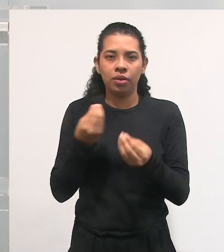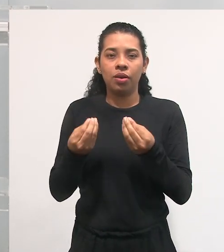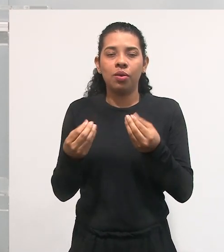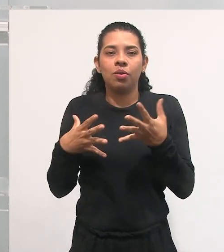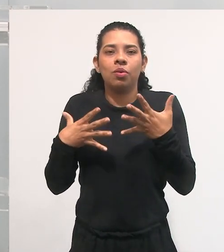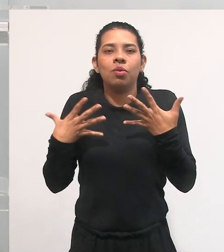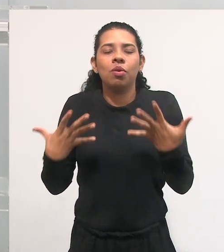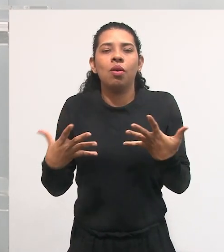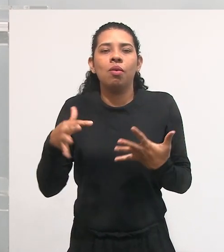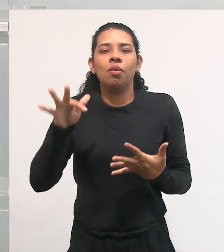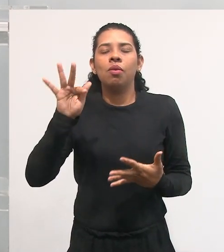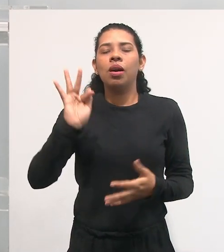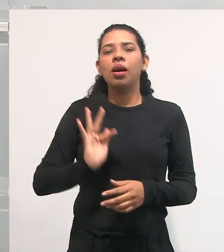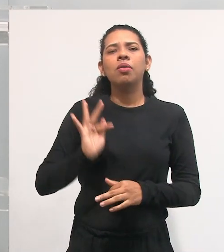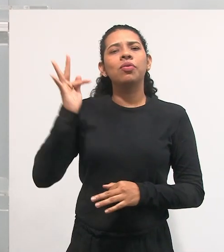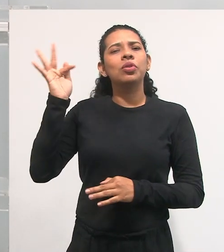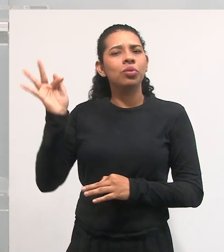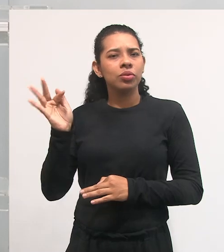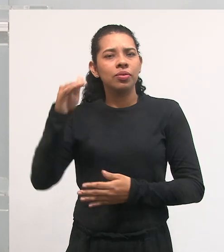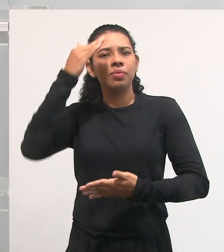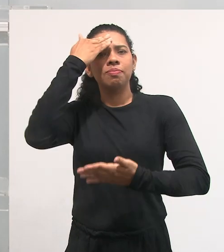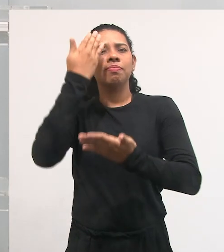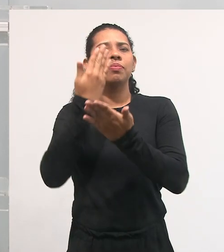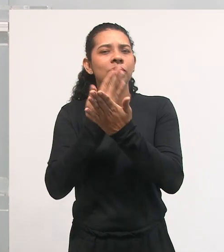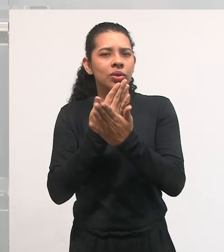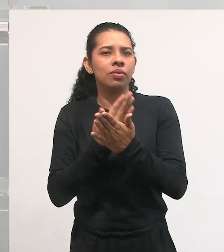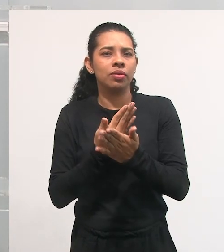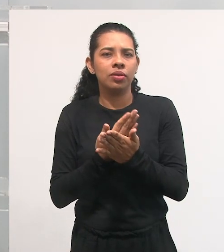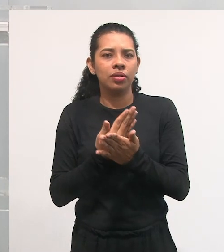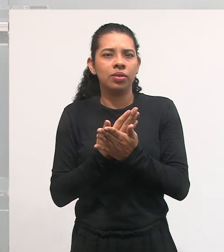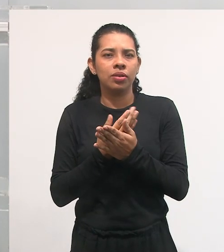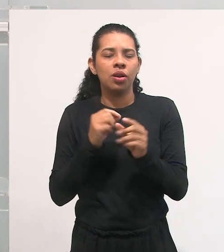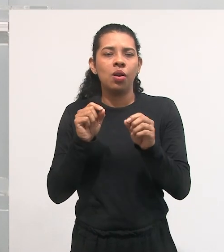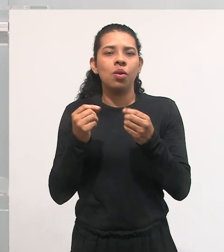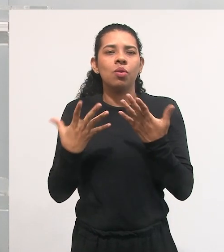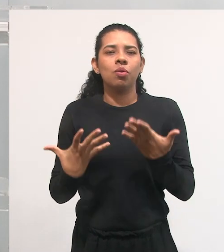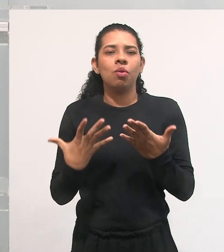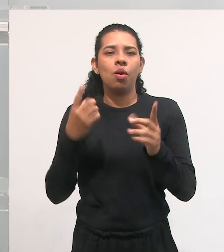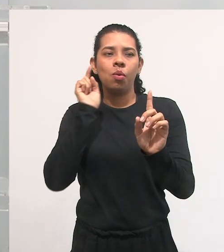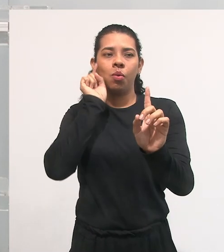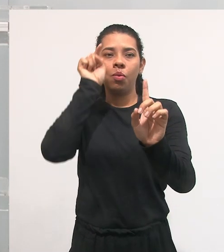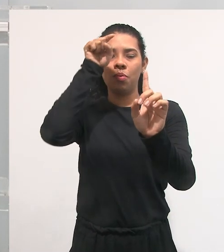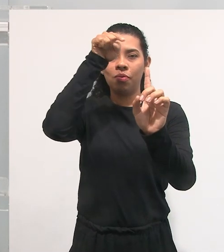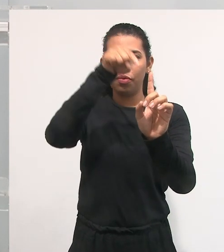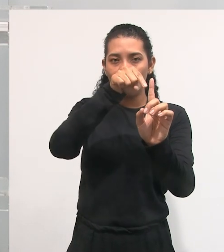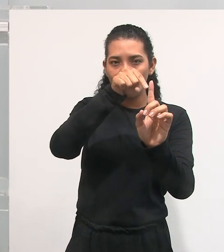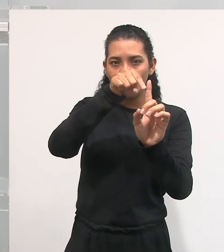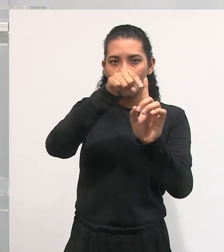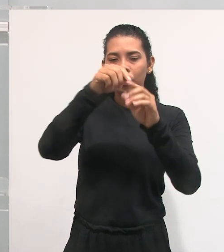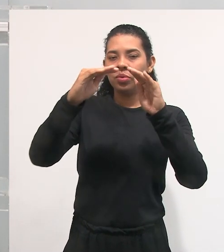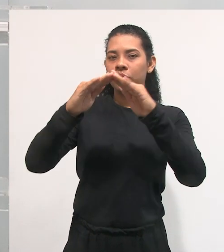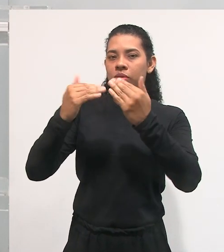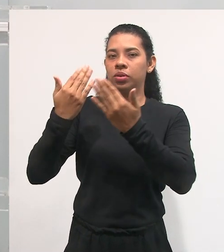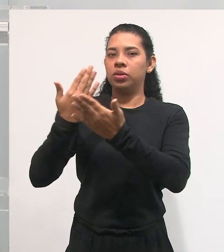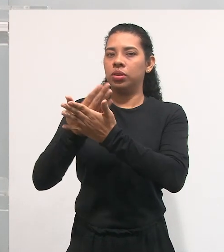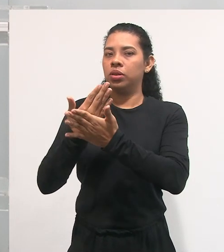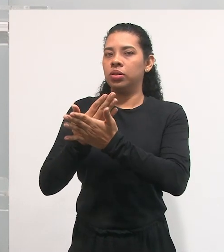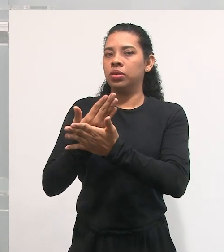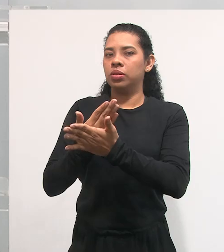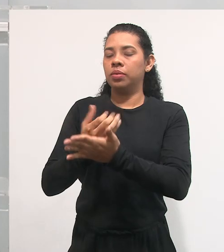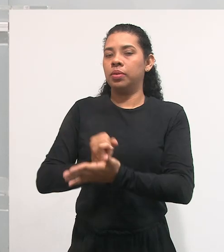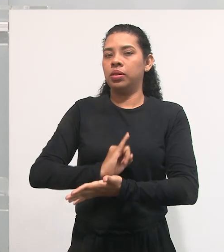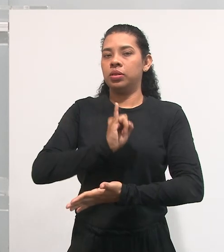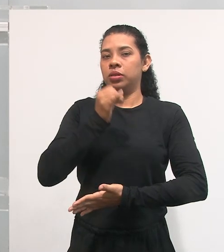que é a filosofia que a escola acredita, qual a tendência pedagógica que a escola acredita, se ela é